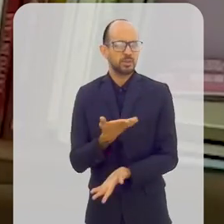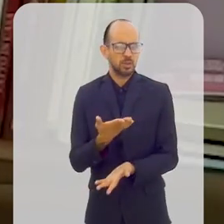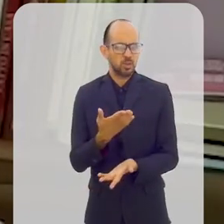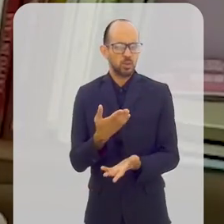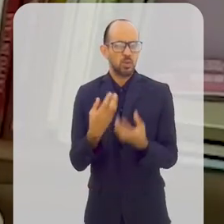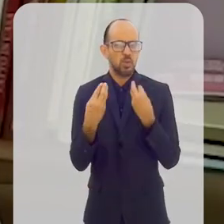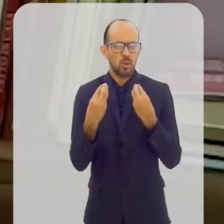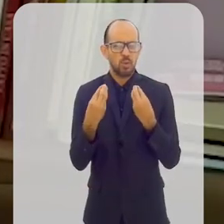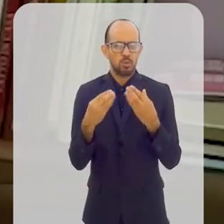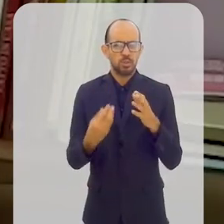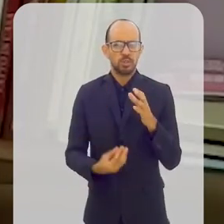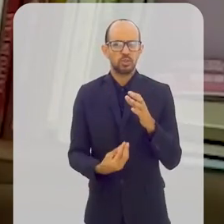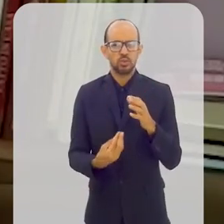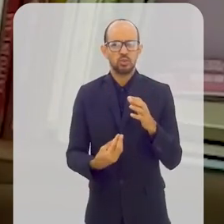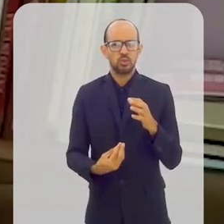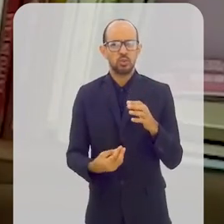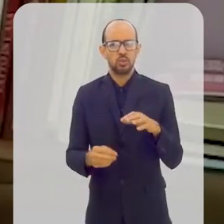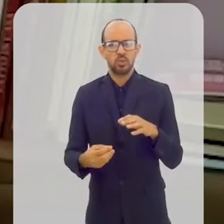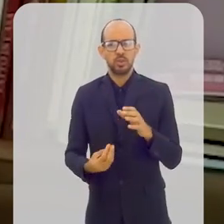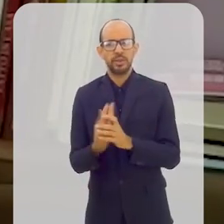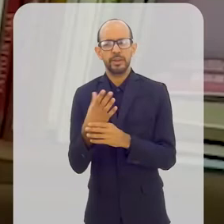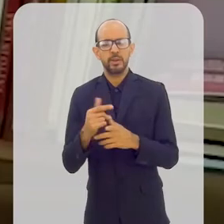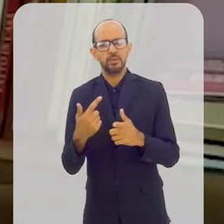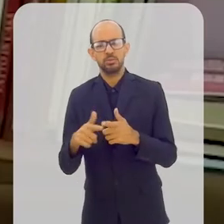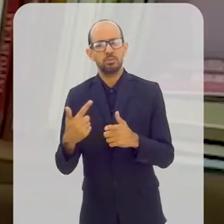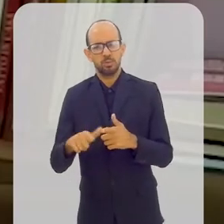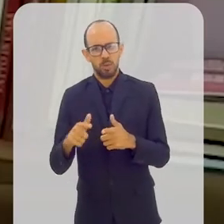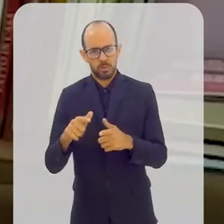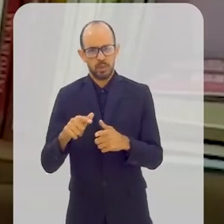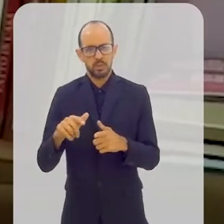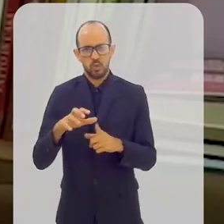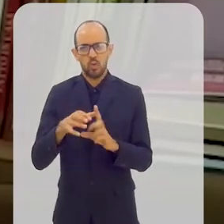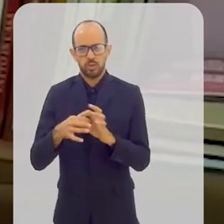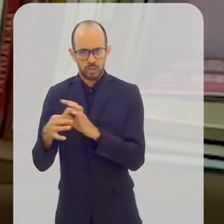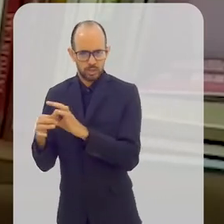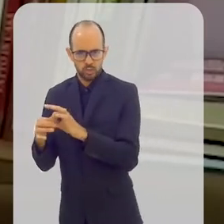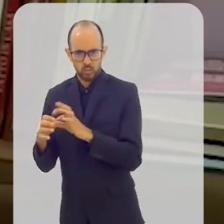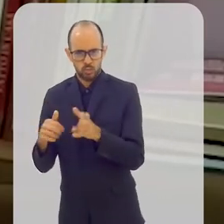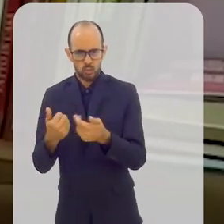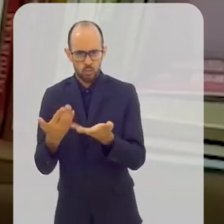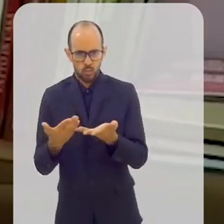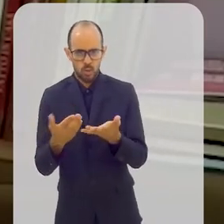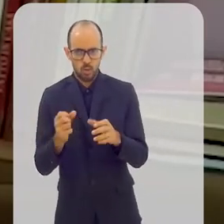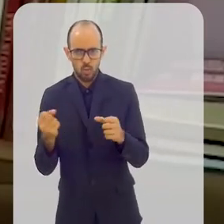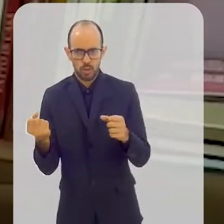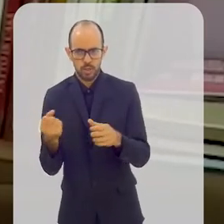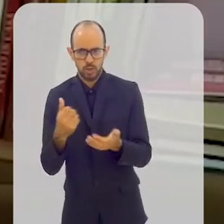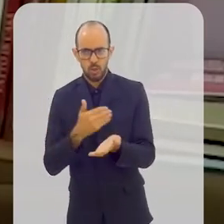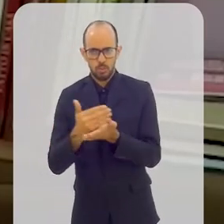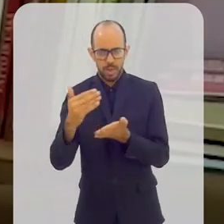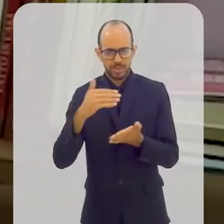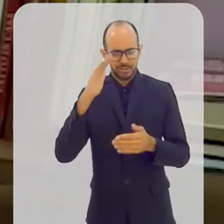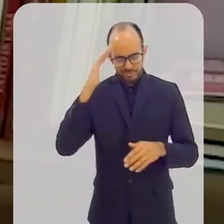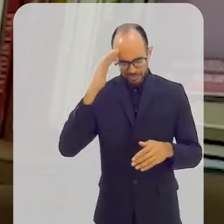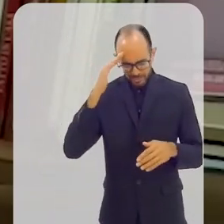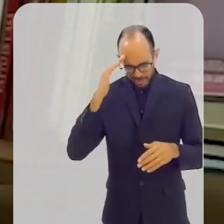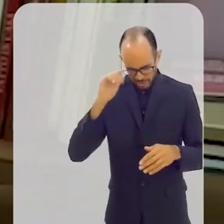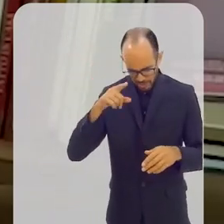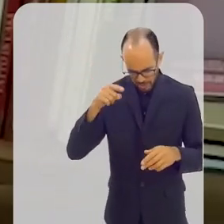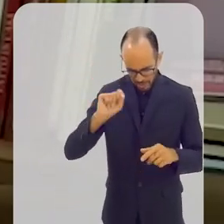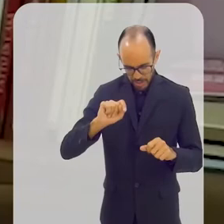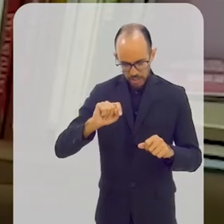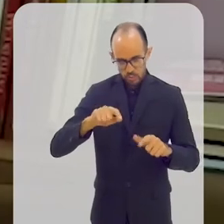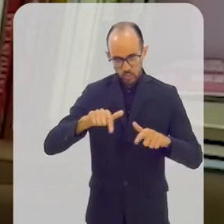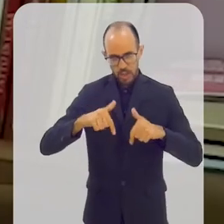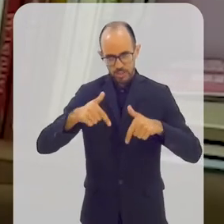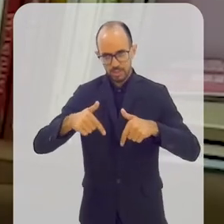existe, como isso afeta no seu contexto. Quando ela começa a raciocinar nisso aí e ela entende que a